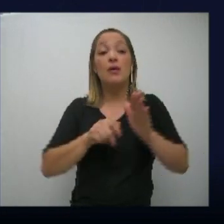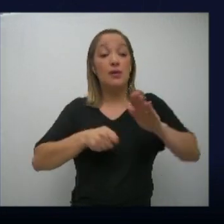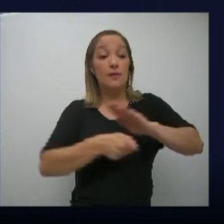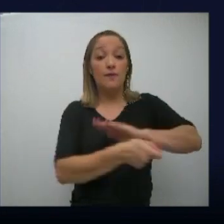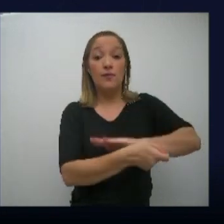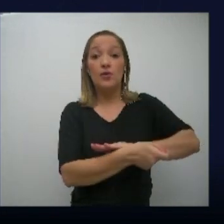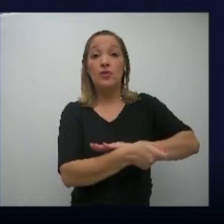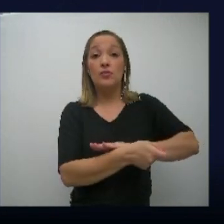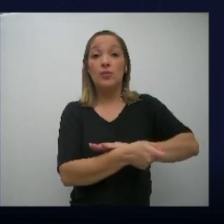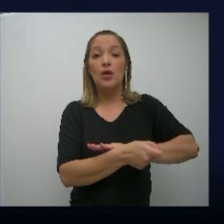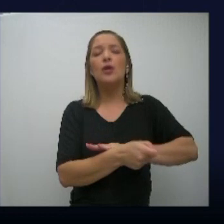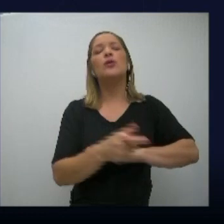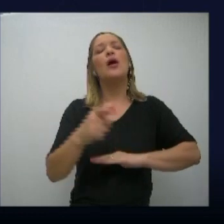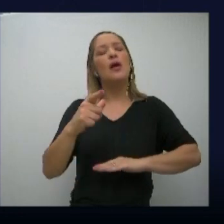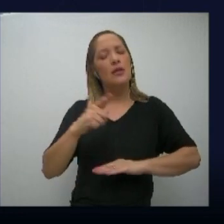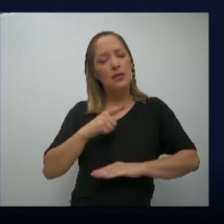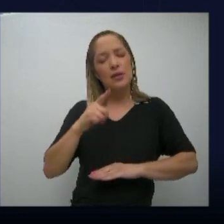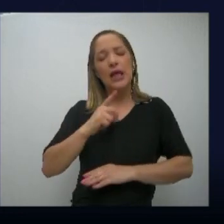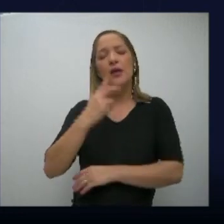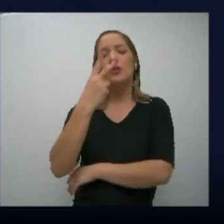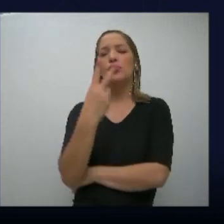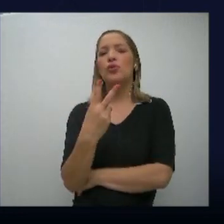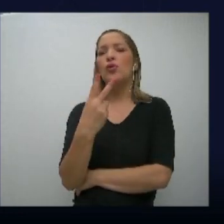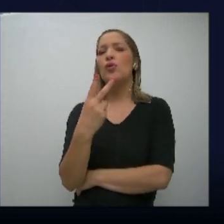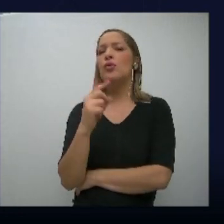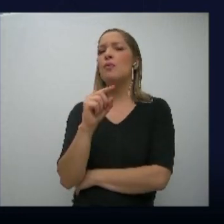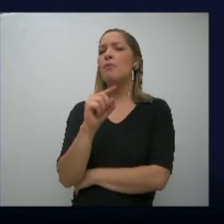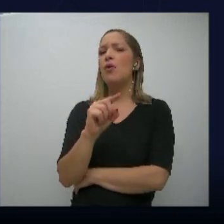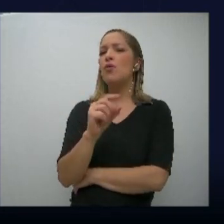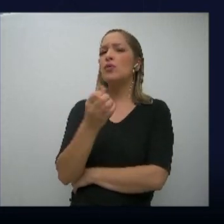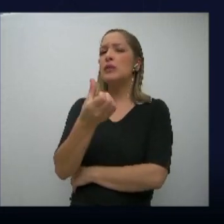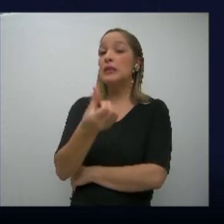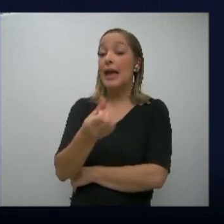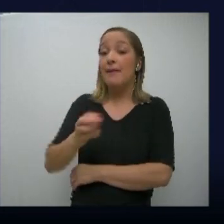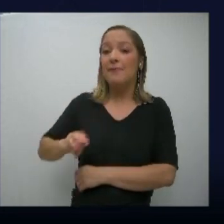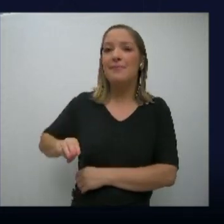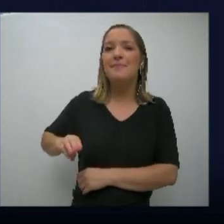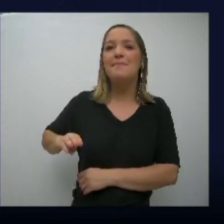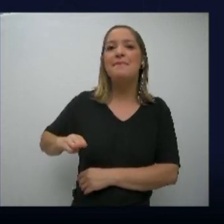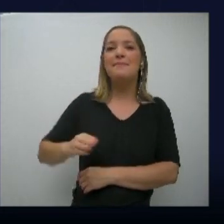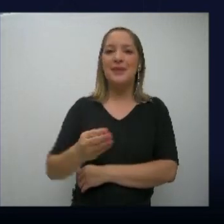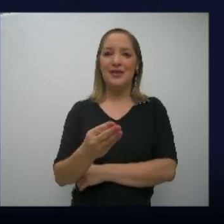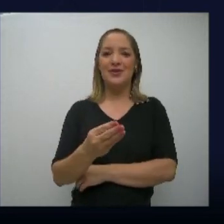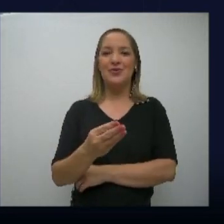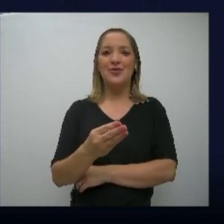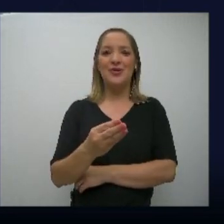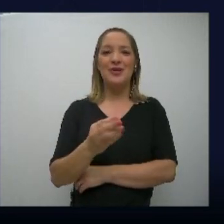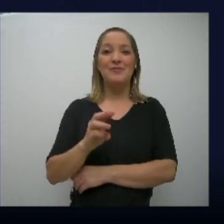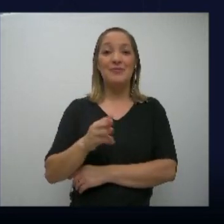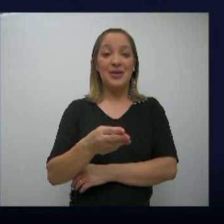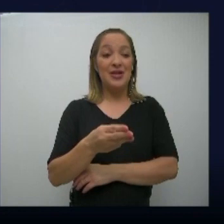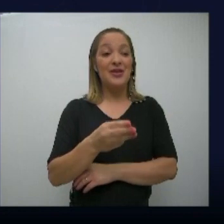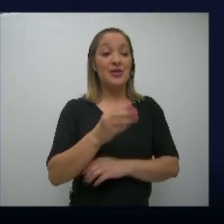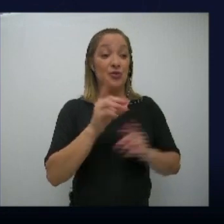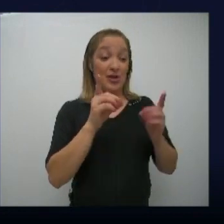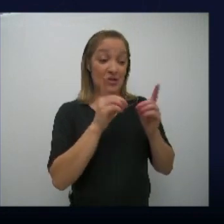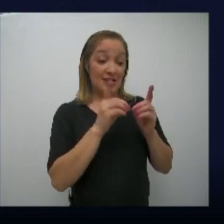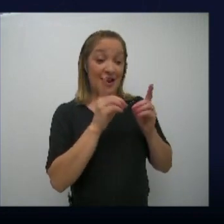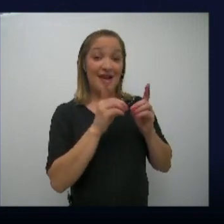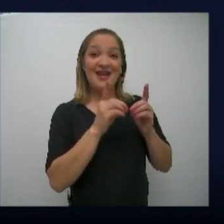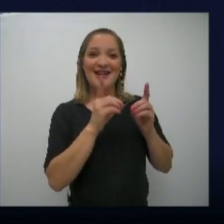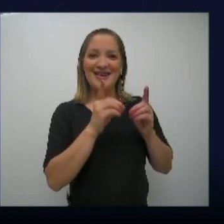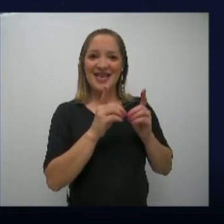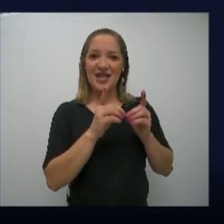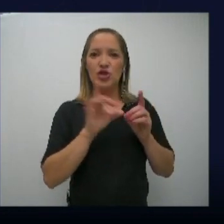tem hoje: Seis Milhões de cliente ativo já então esses clientes